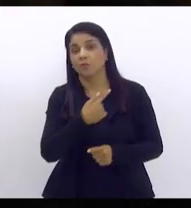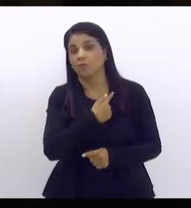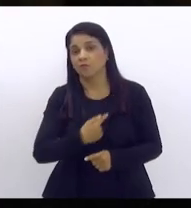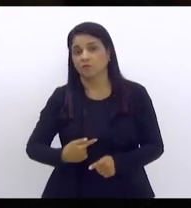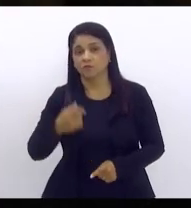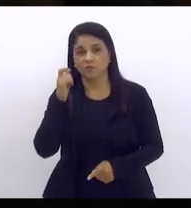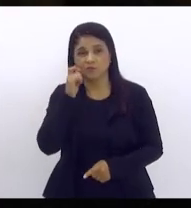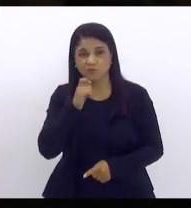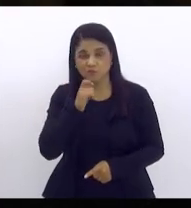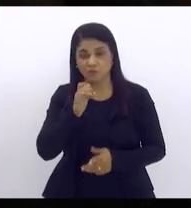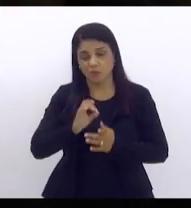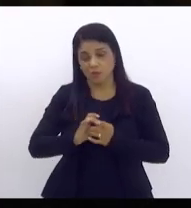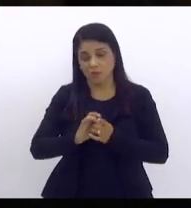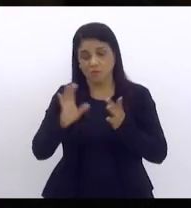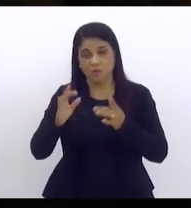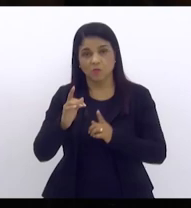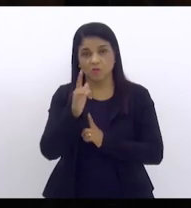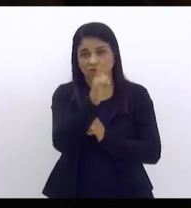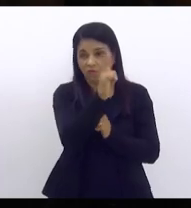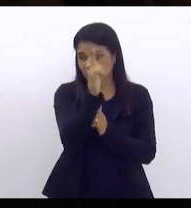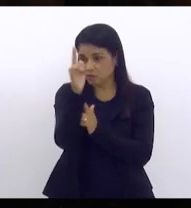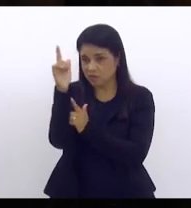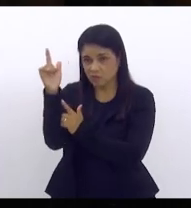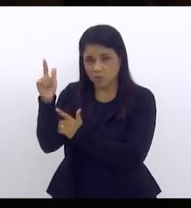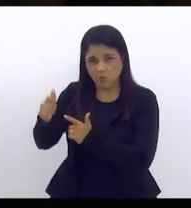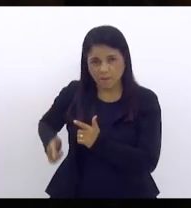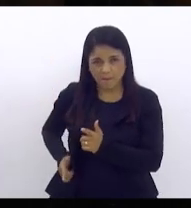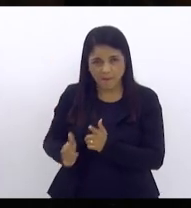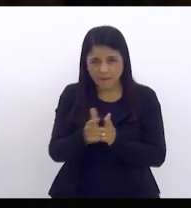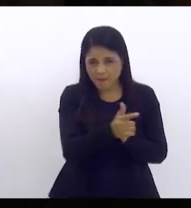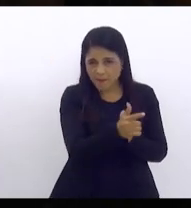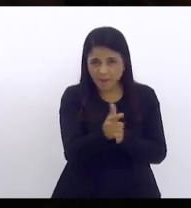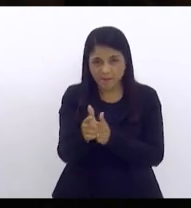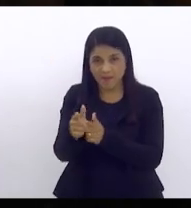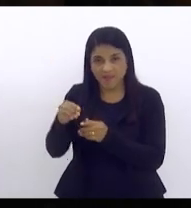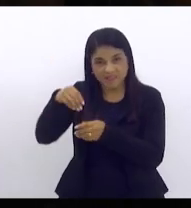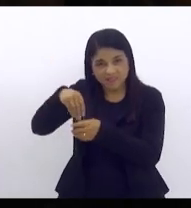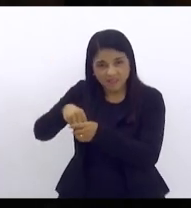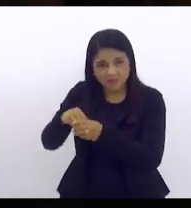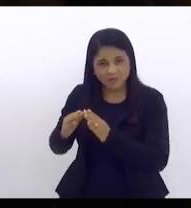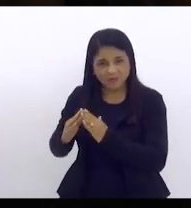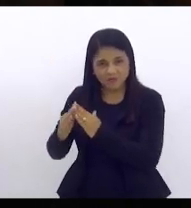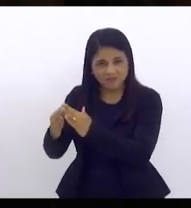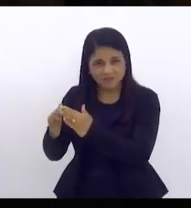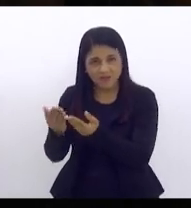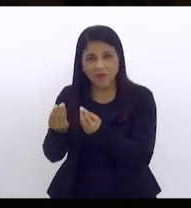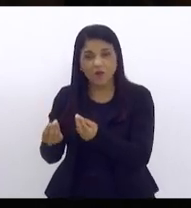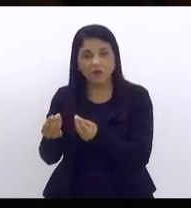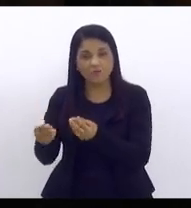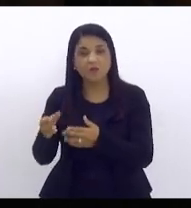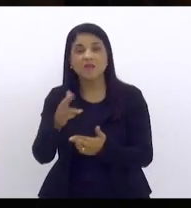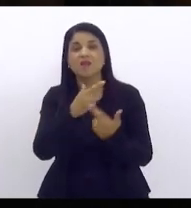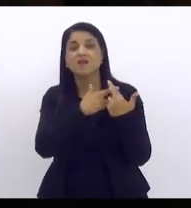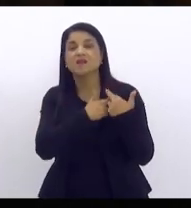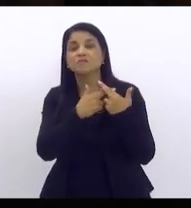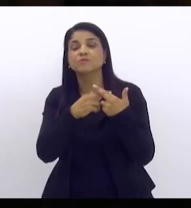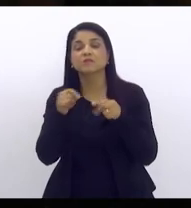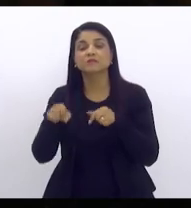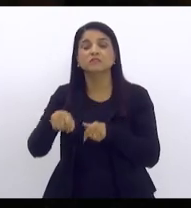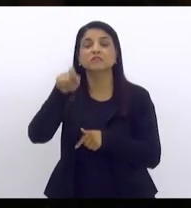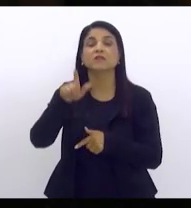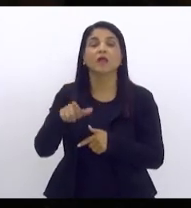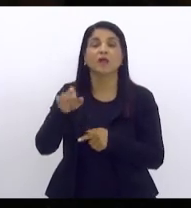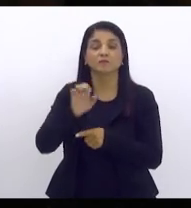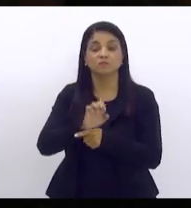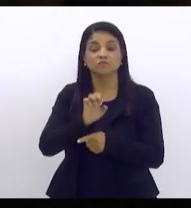Janeiro deixou que fuzis chegassem até a favela? Quais são as responsabilidades que cada um dos entes do